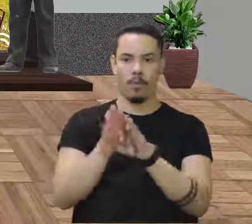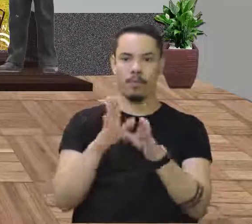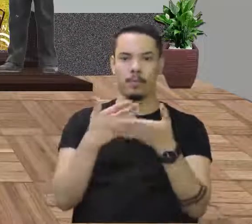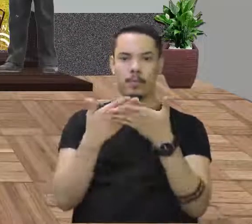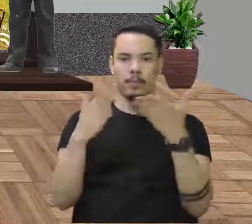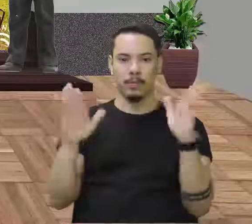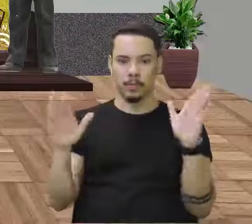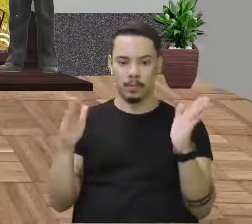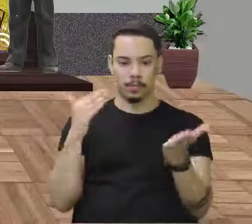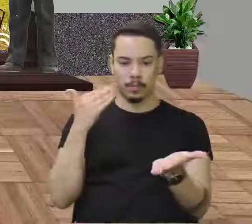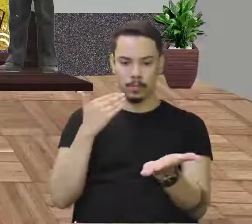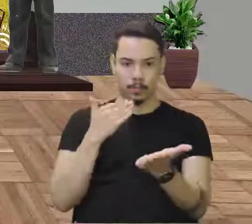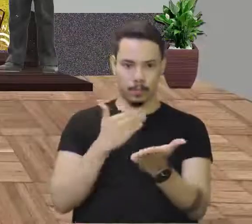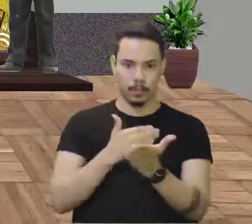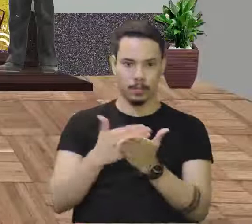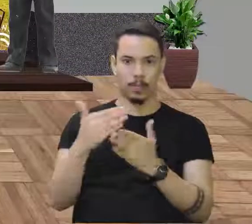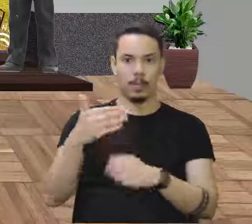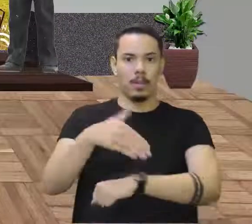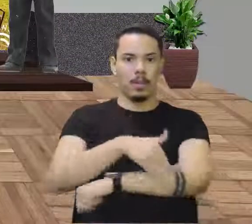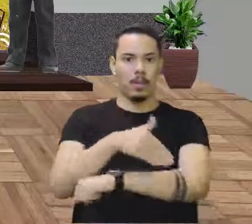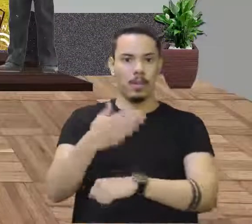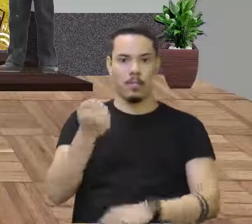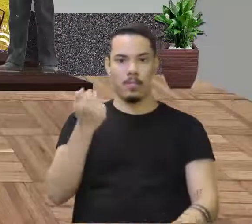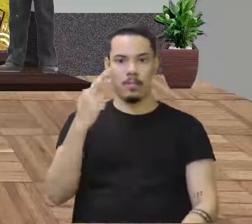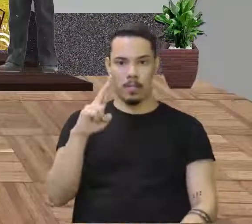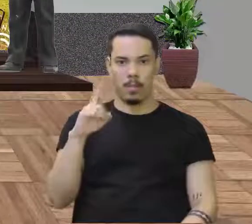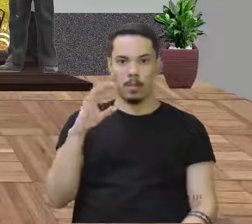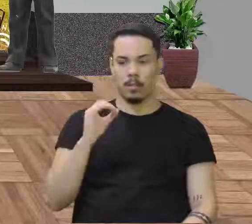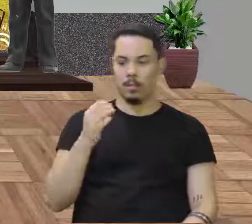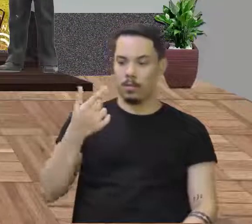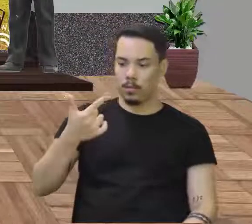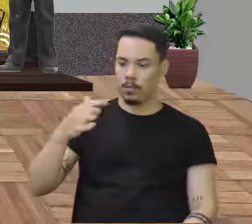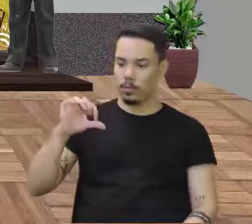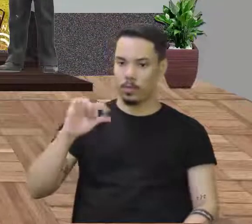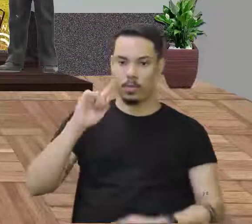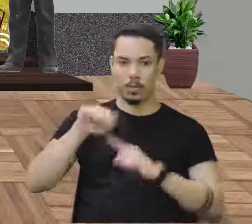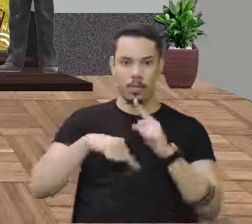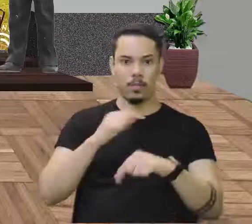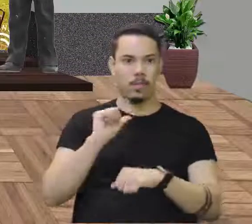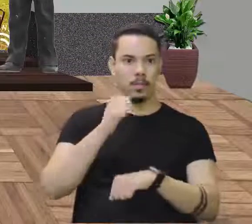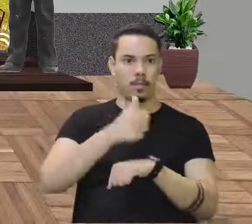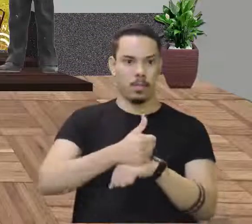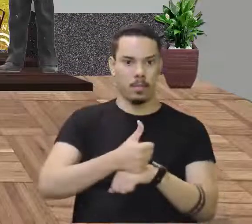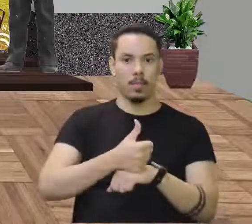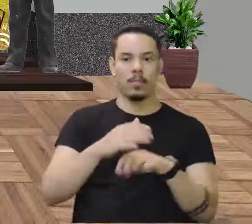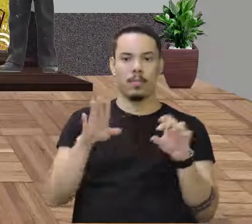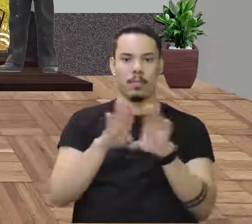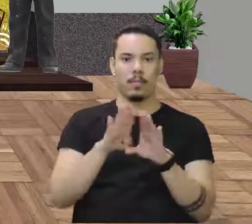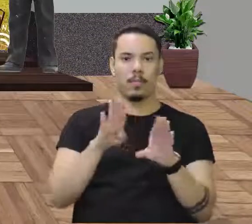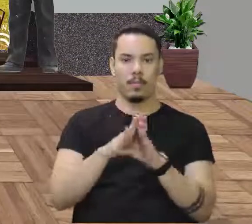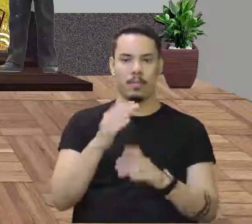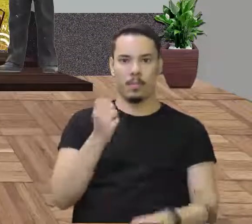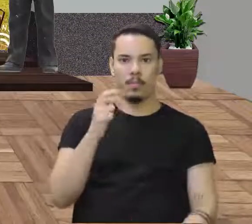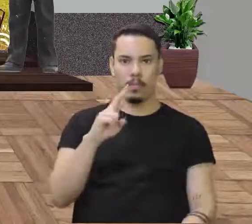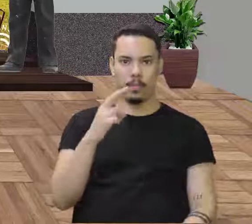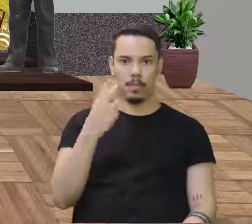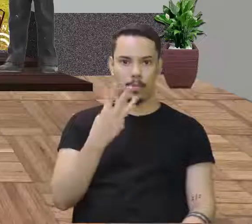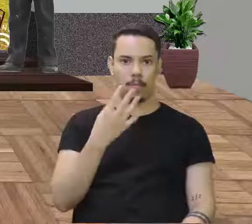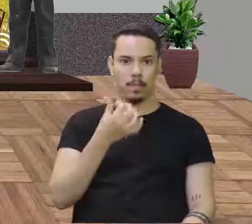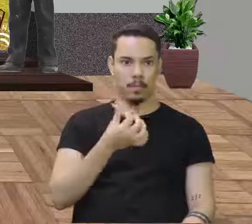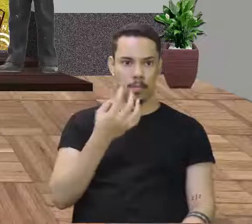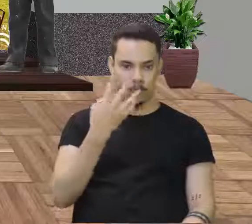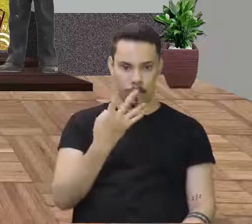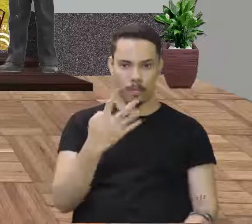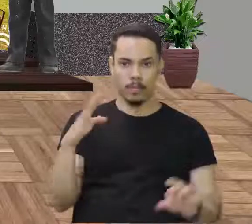o início da abertura da BR-029, que se transforma na BR-364,